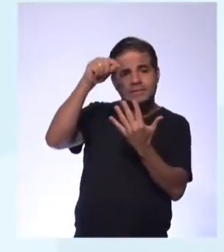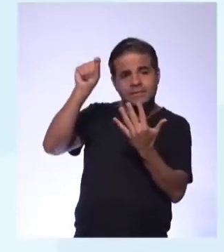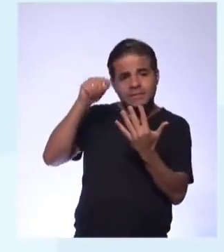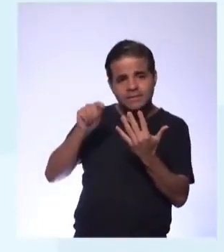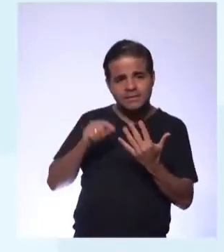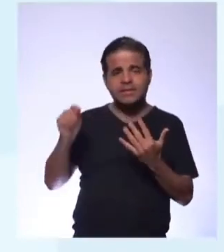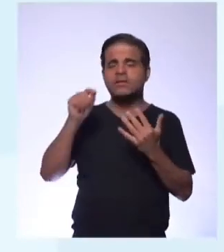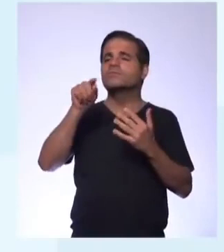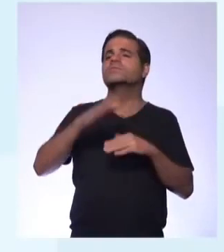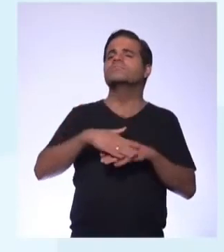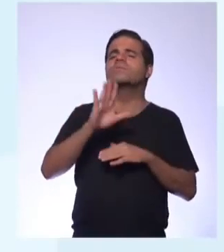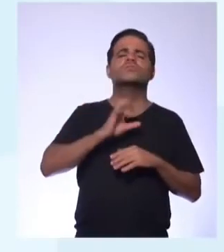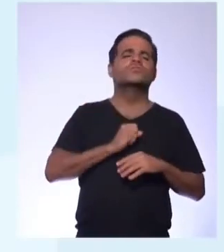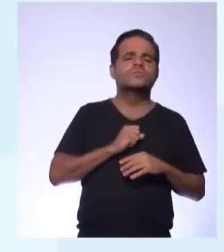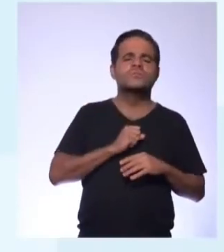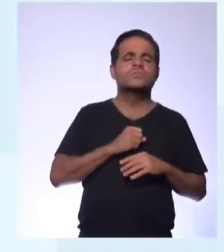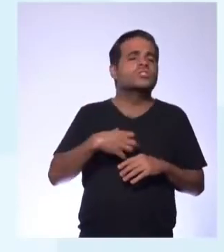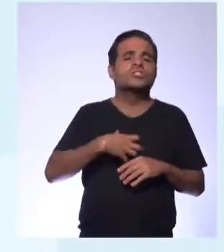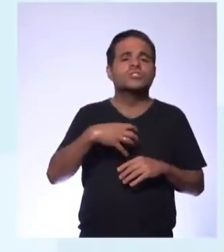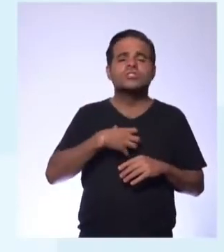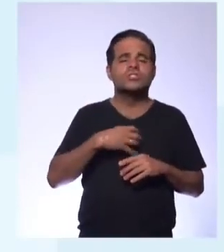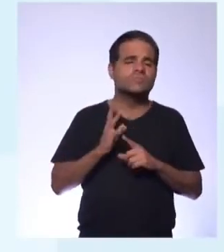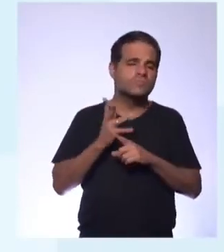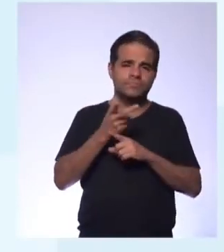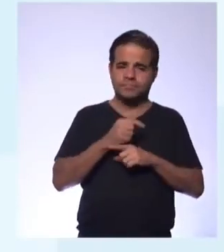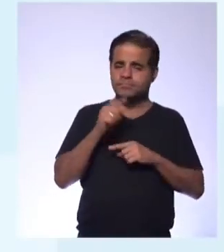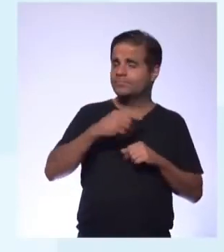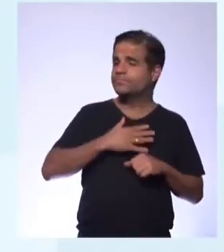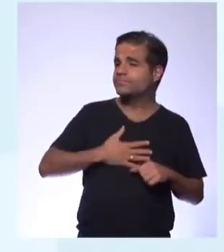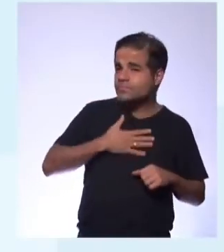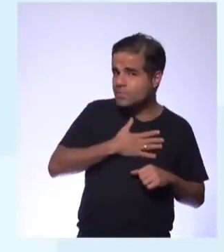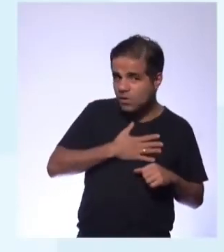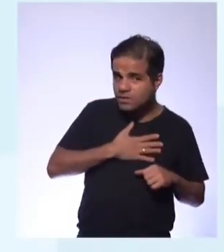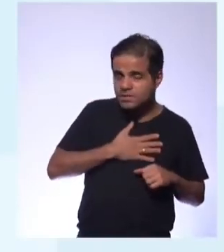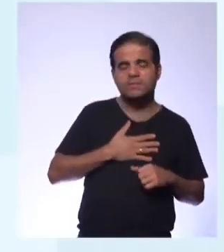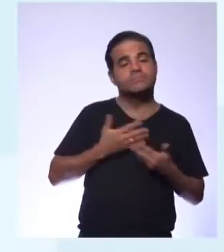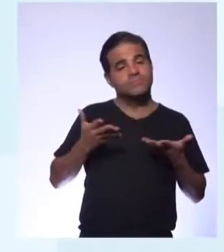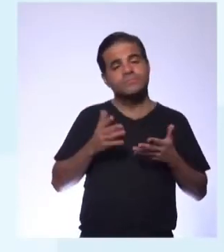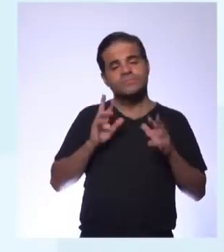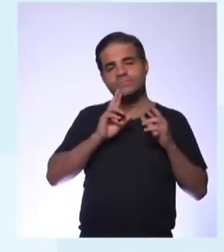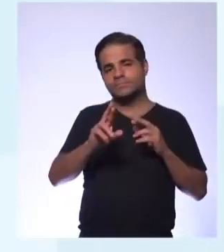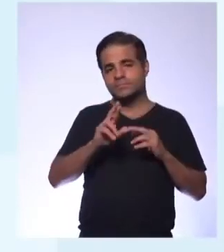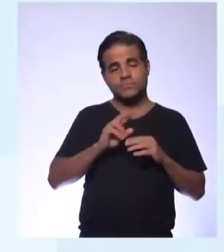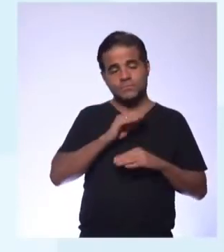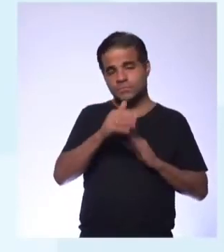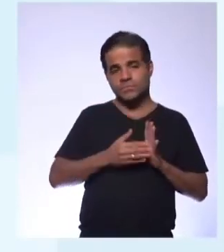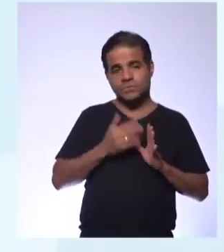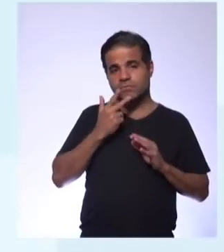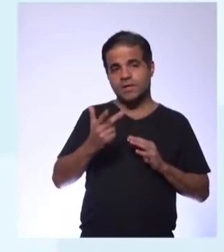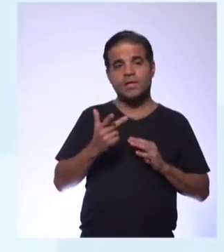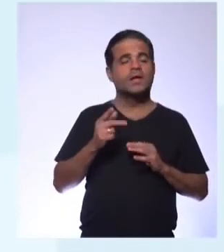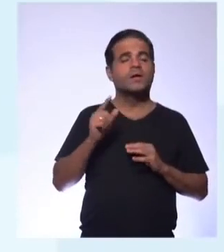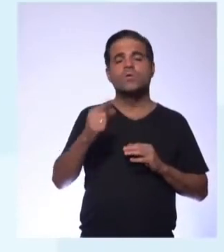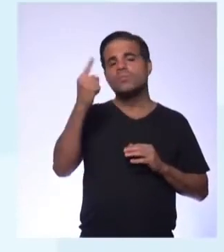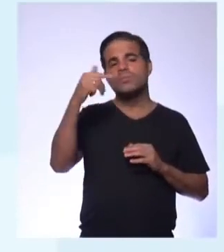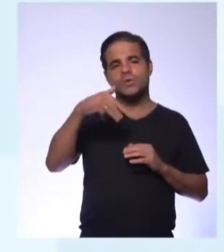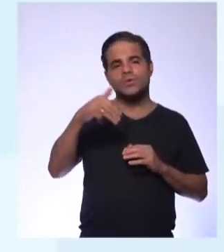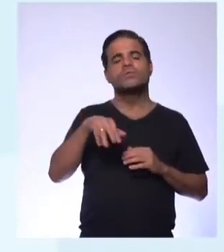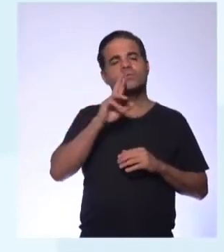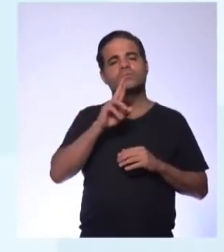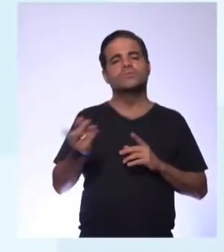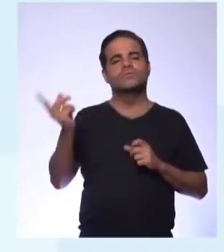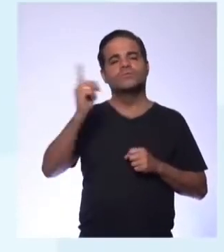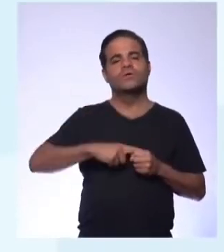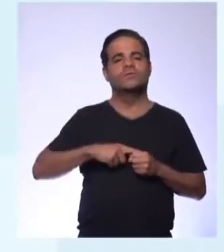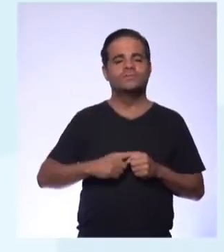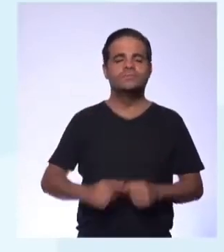elencadas? Quais os tipos de arte você aprecia? Então, agora, especificamente das que eu acabei de citar aqui, 1 minuto e a